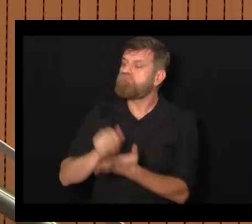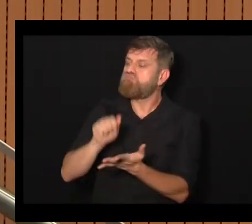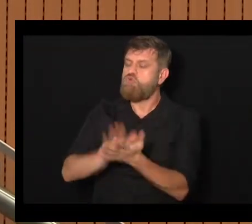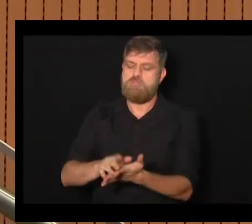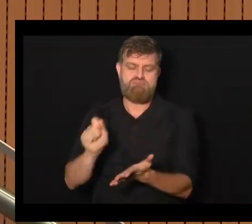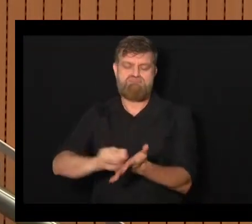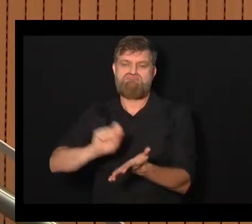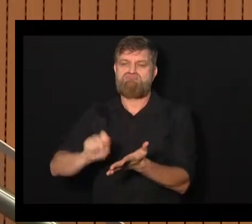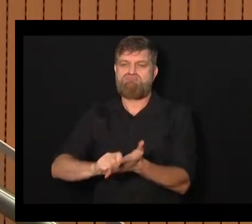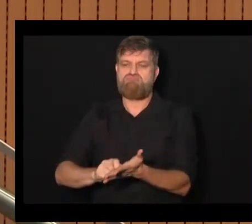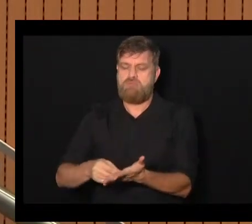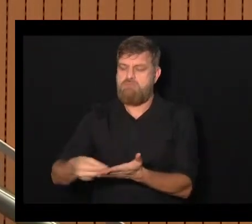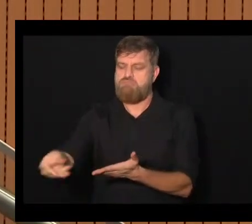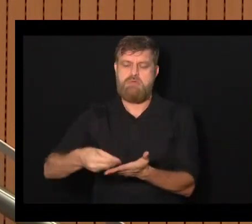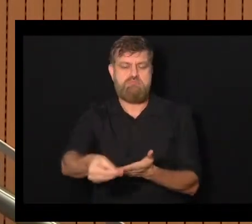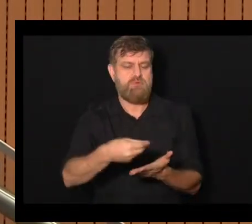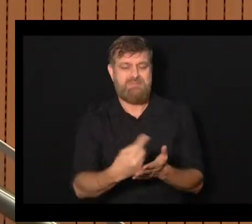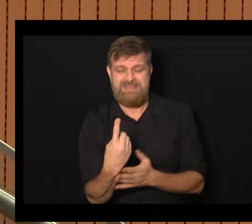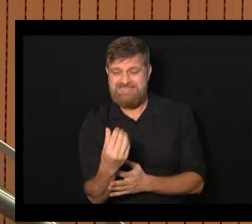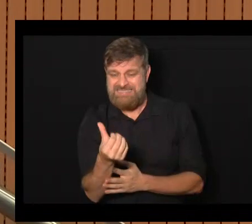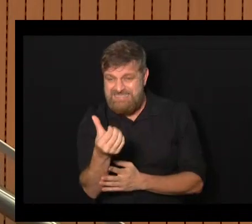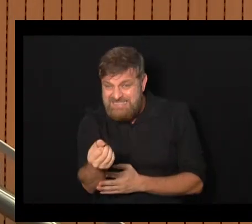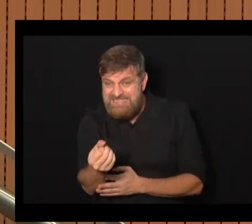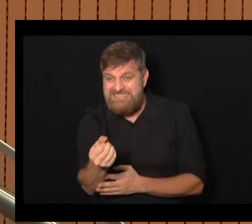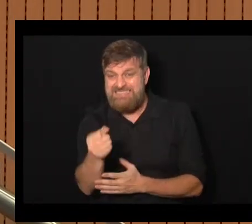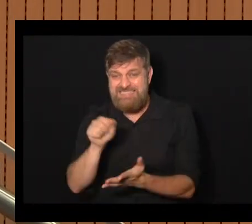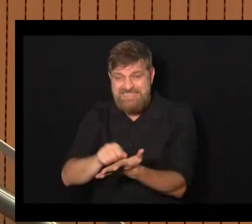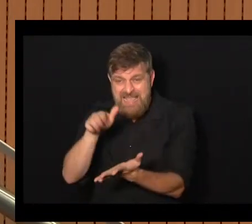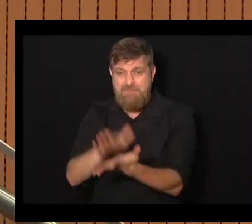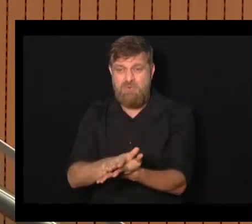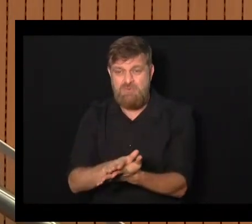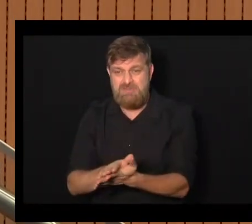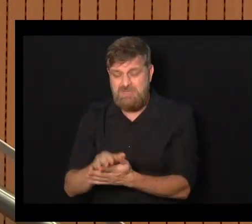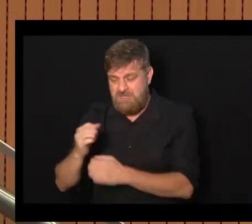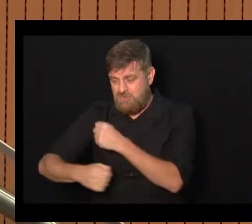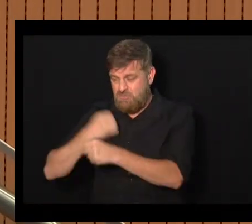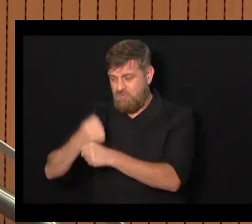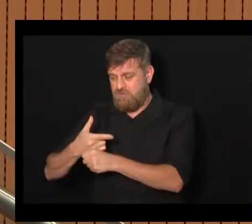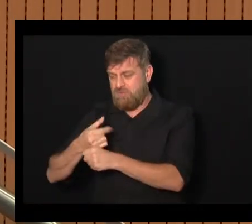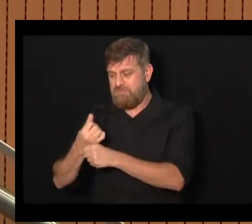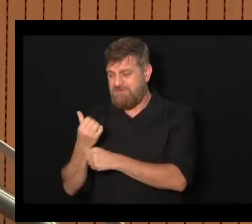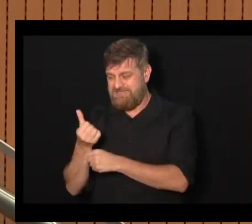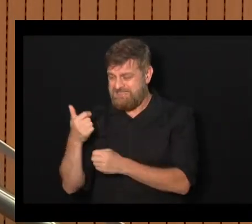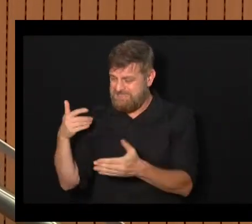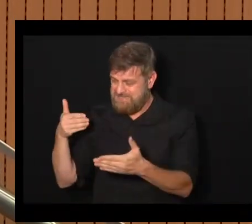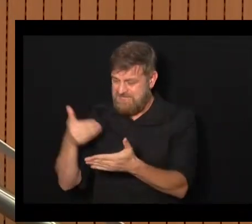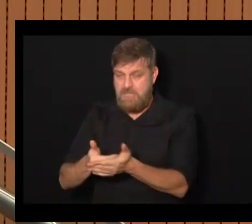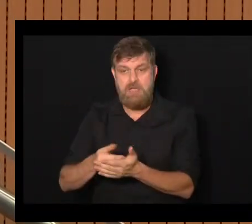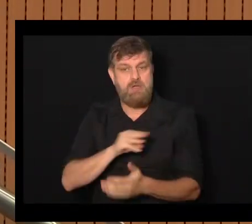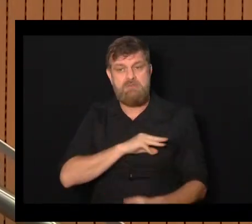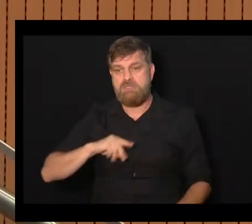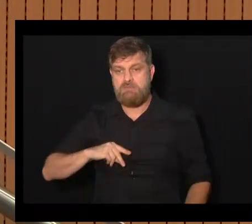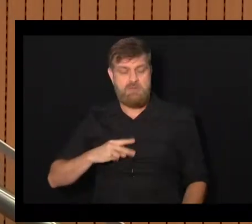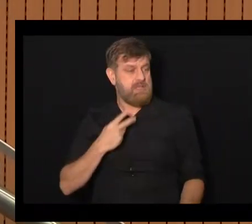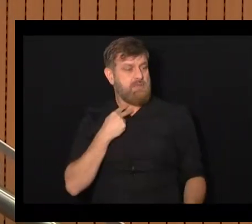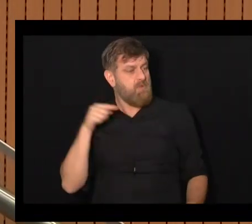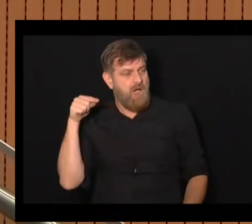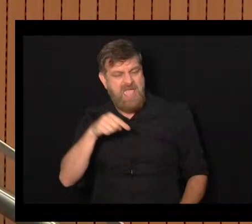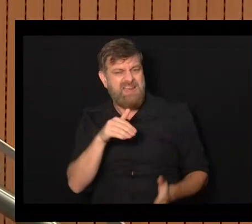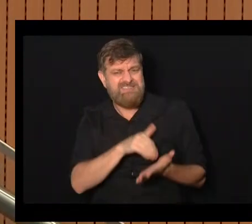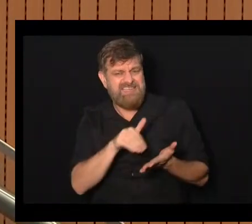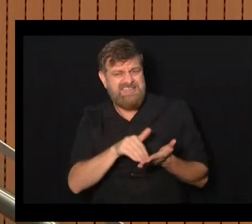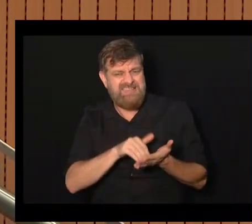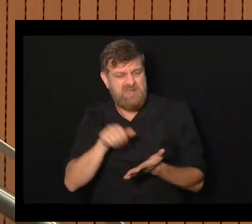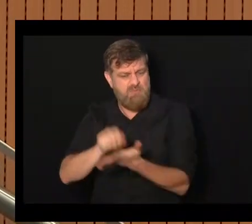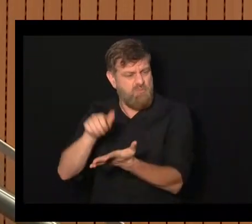Ele aplicou pessoalmente 160 multas de trânsito desde 2016, e o Ministério Público pediu que ele devolvesse o dinheiro